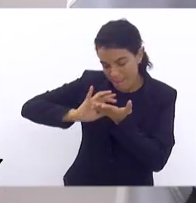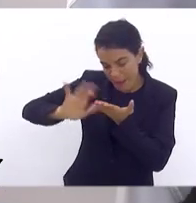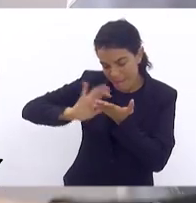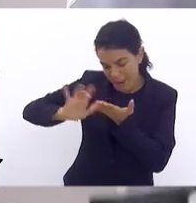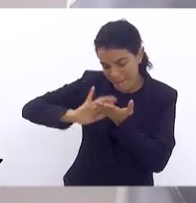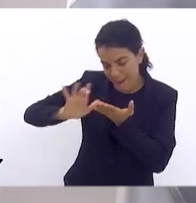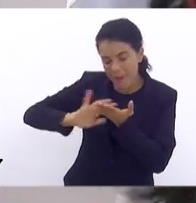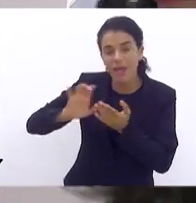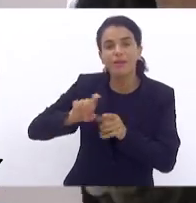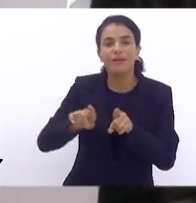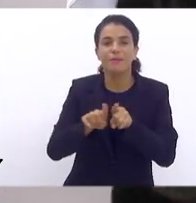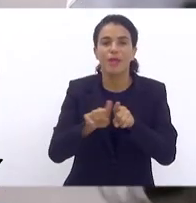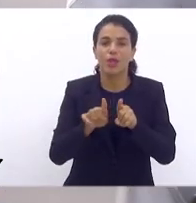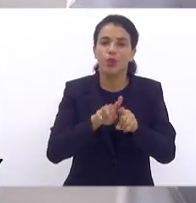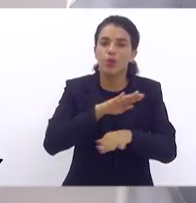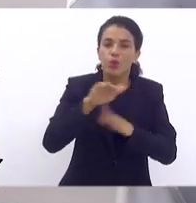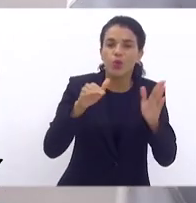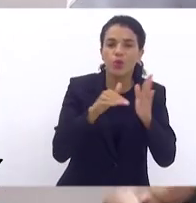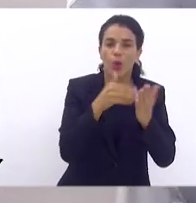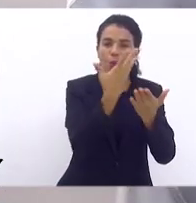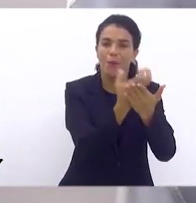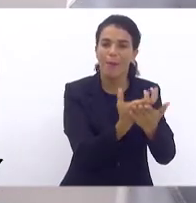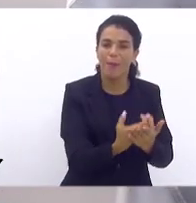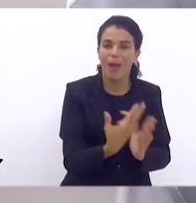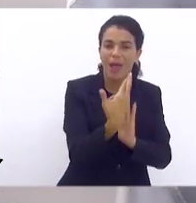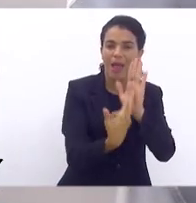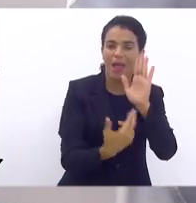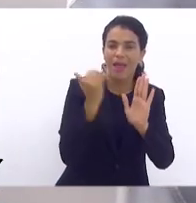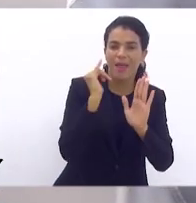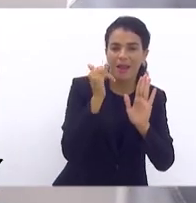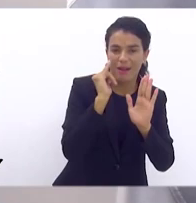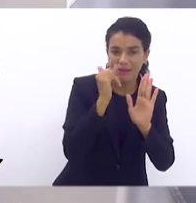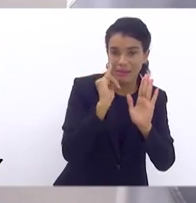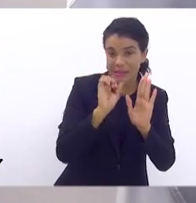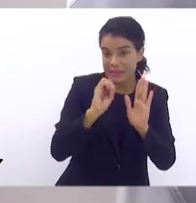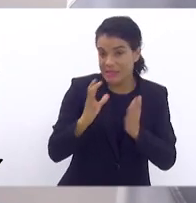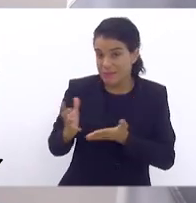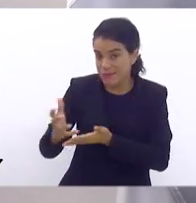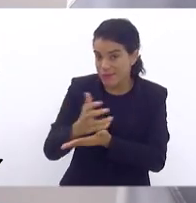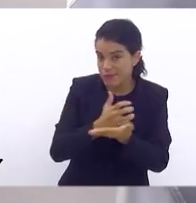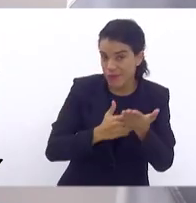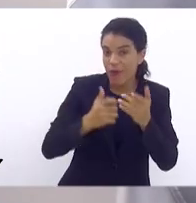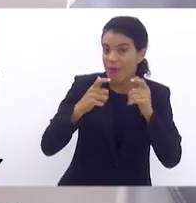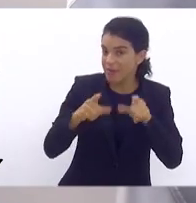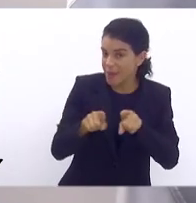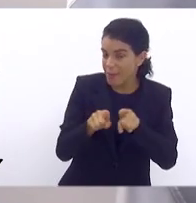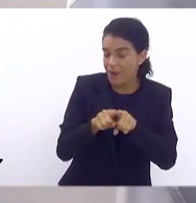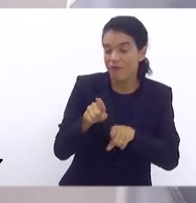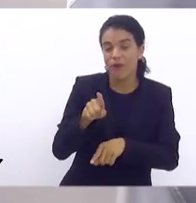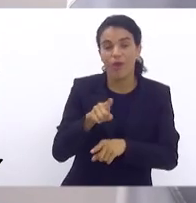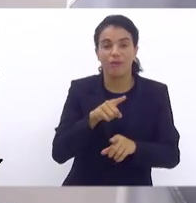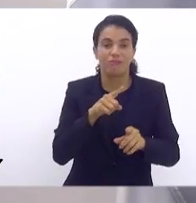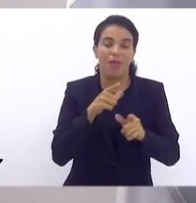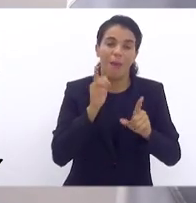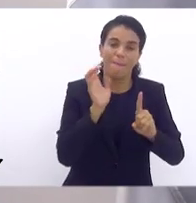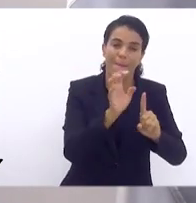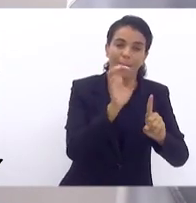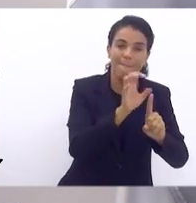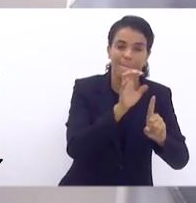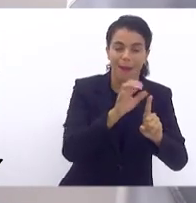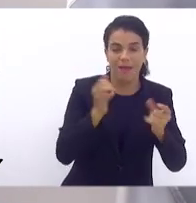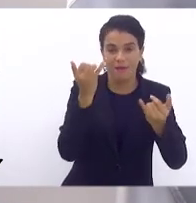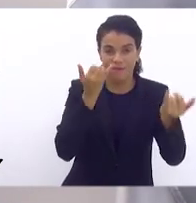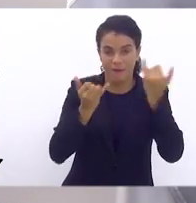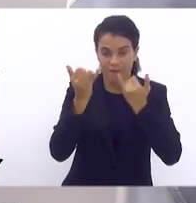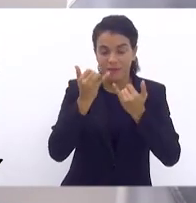registros de ocorrência para verificar se foi coletado no ambiente virtual então isso foi logo o primeiro dado que